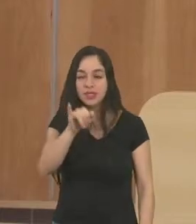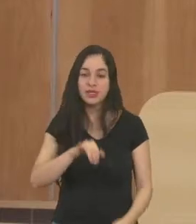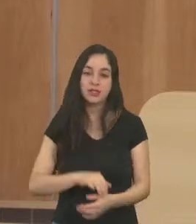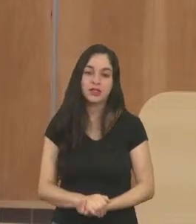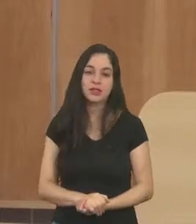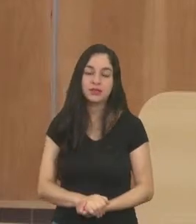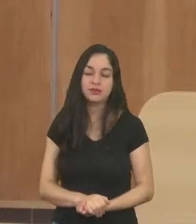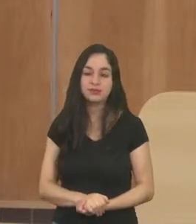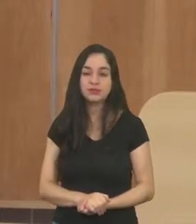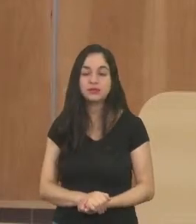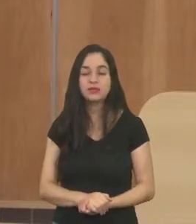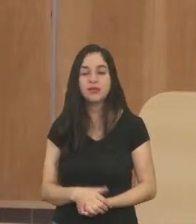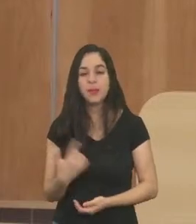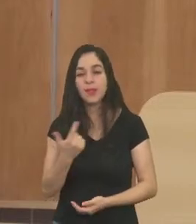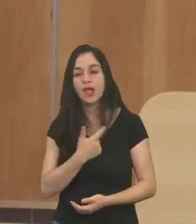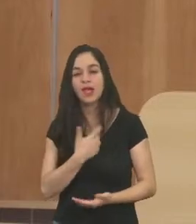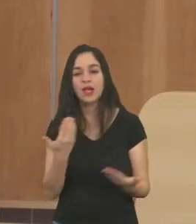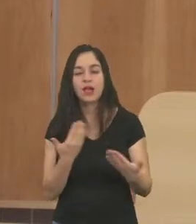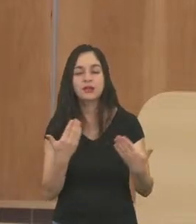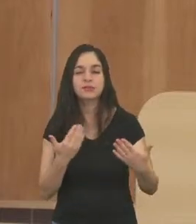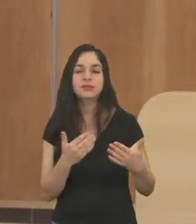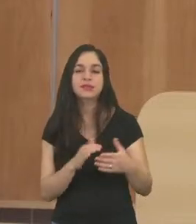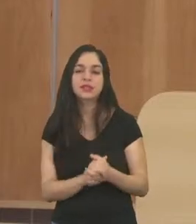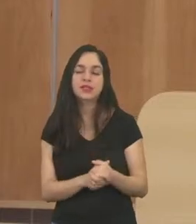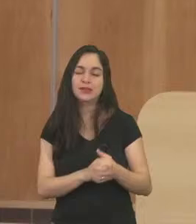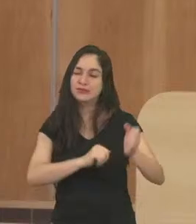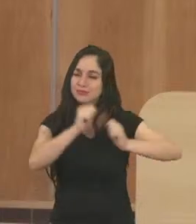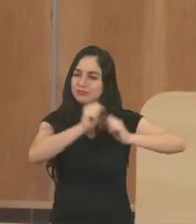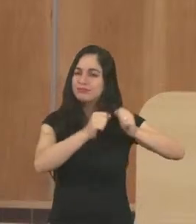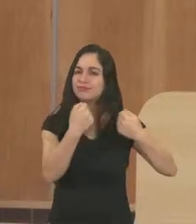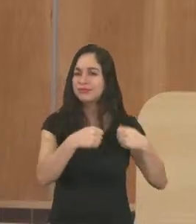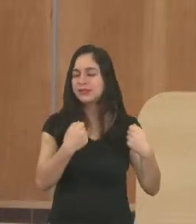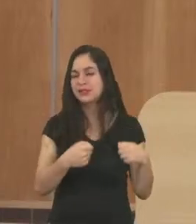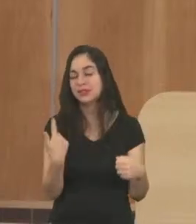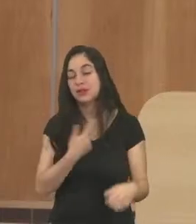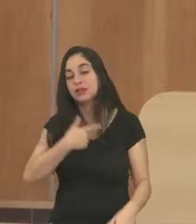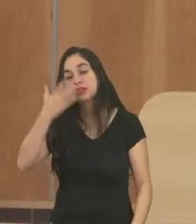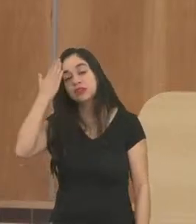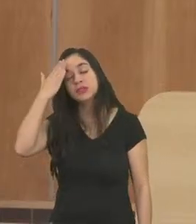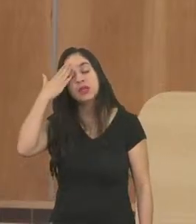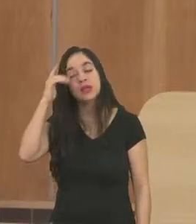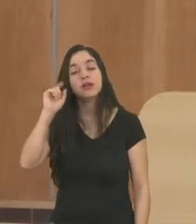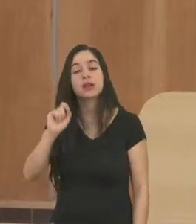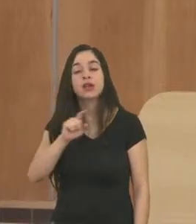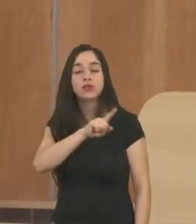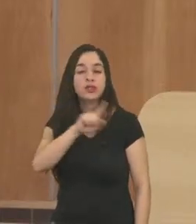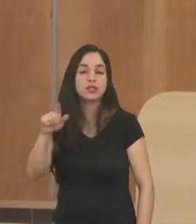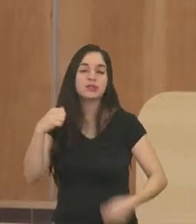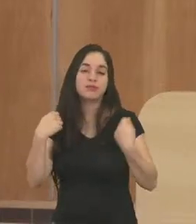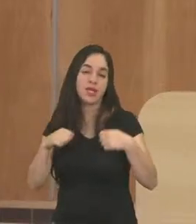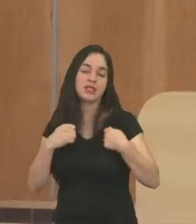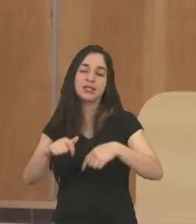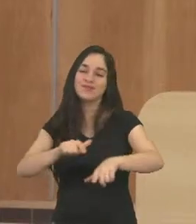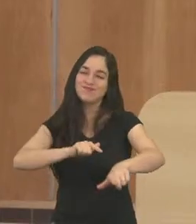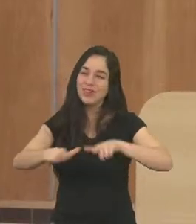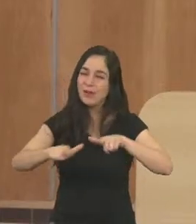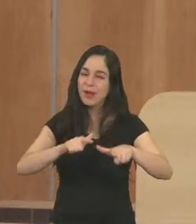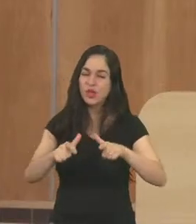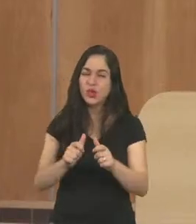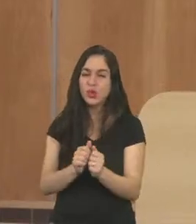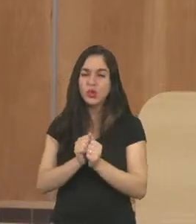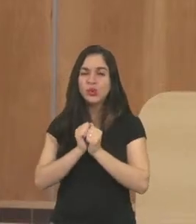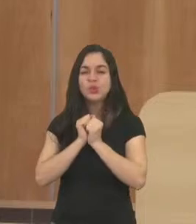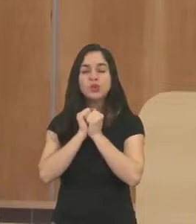de desindustrialização que a gente passa no nosso país. Então, nós achamos que é tarefa, que é dever de vocês, trabalhadores, estarem junto